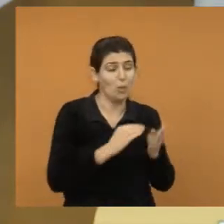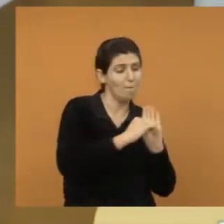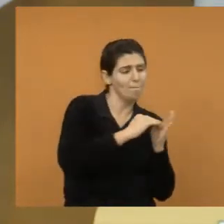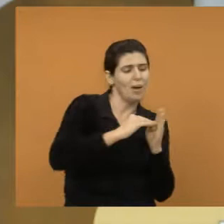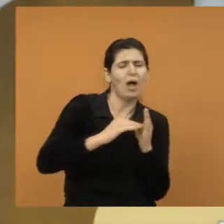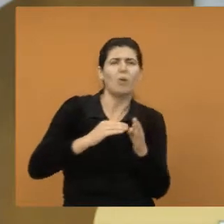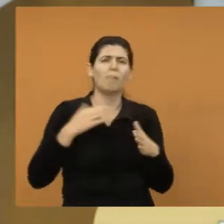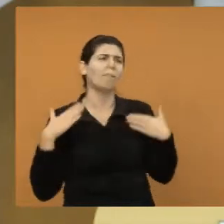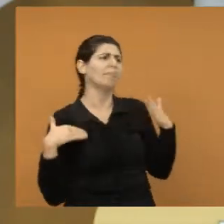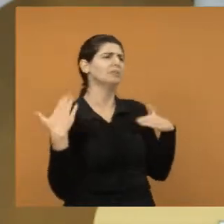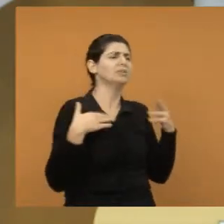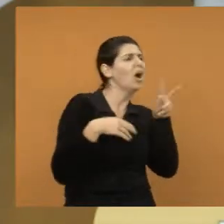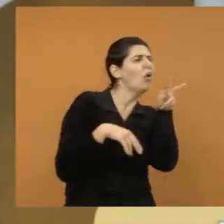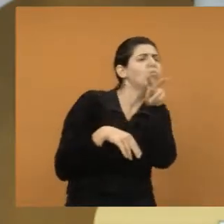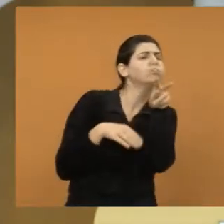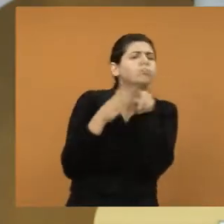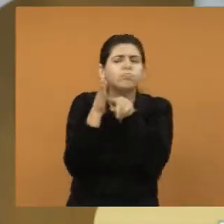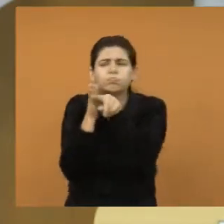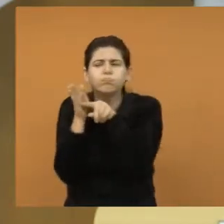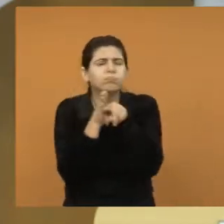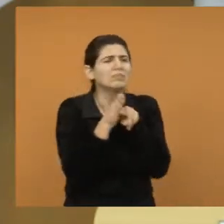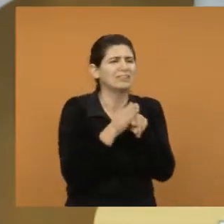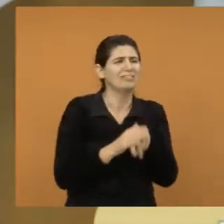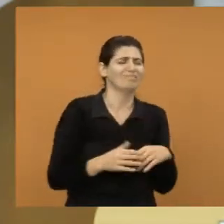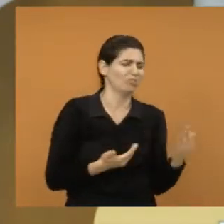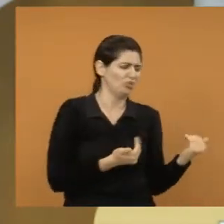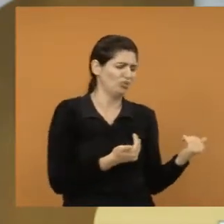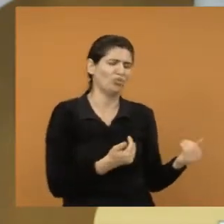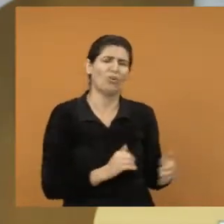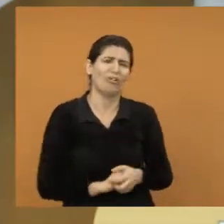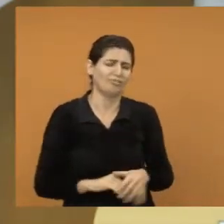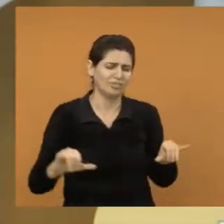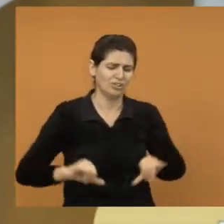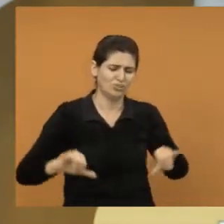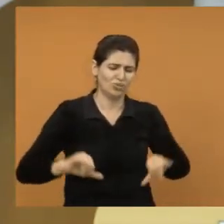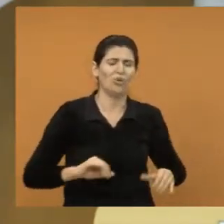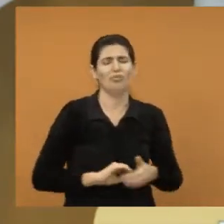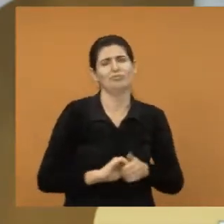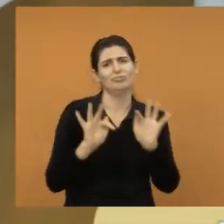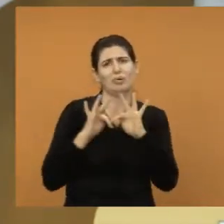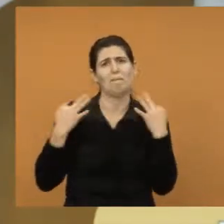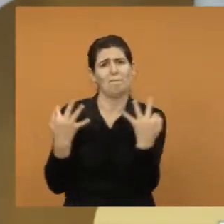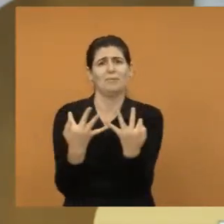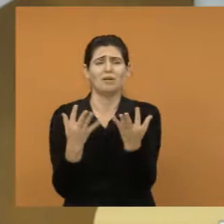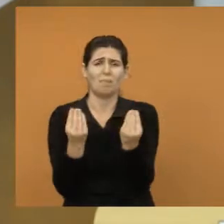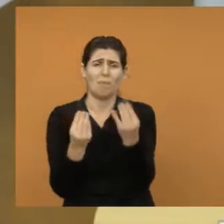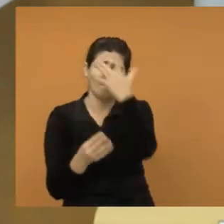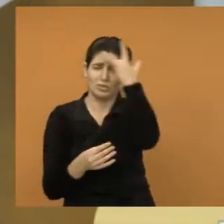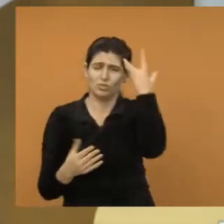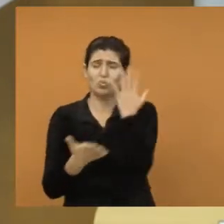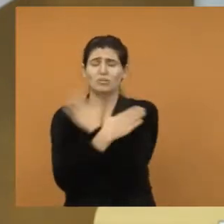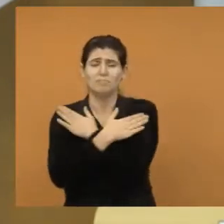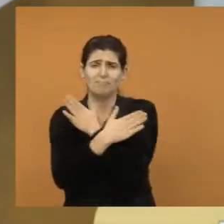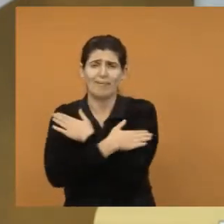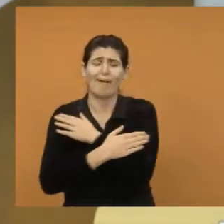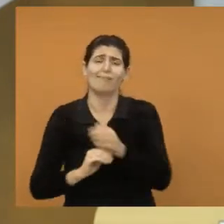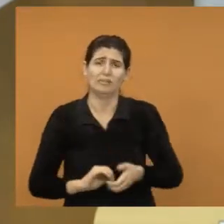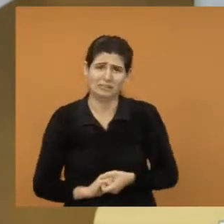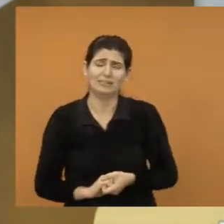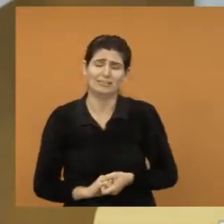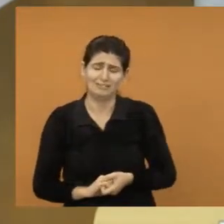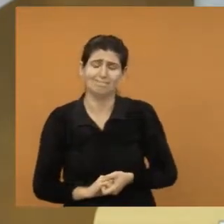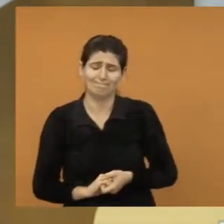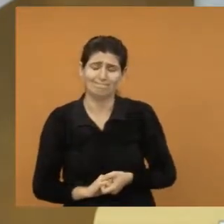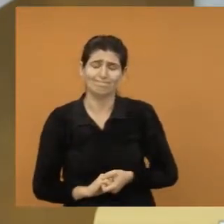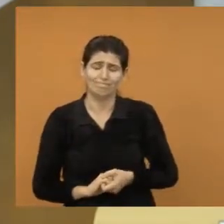ver jovens sem perspectiva de vida, ver famílias quase que inteiras desempregadas. É isso que influencia diretamente na